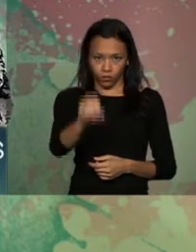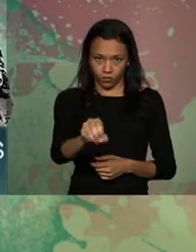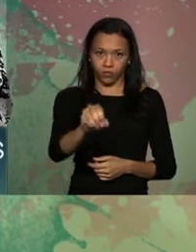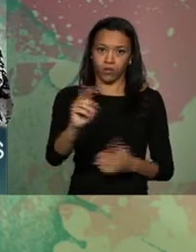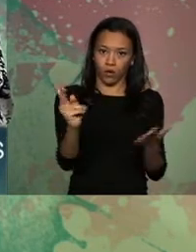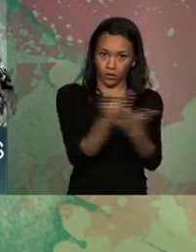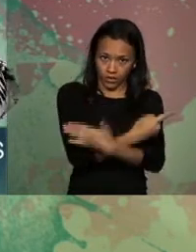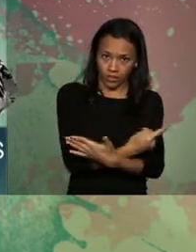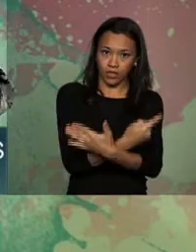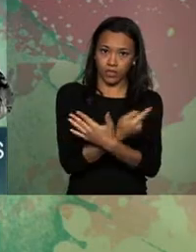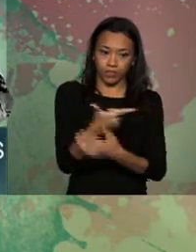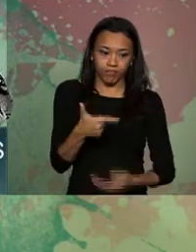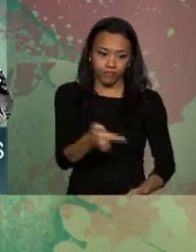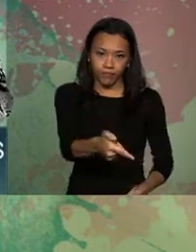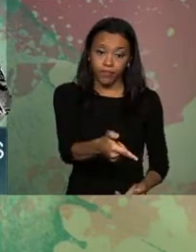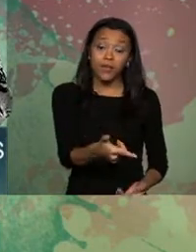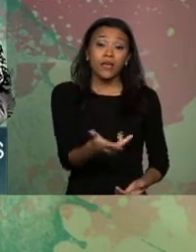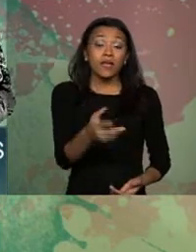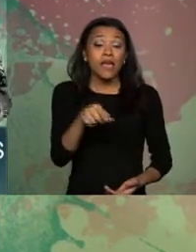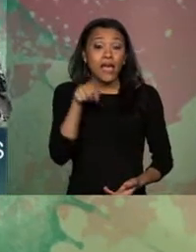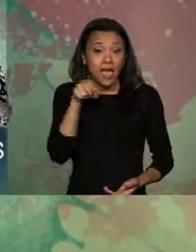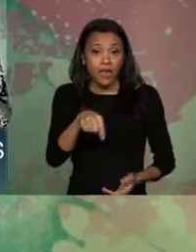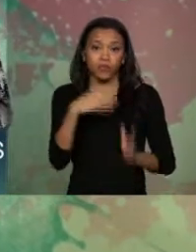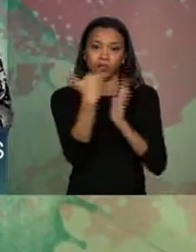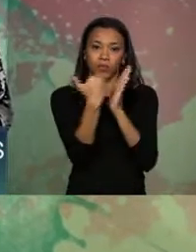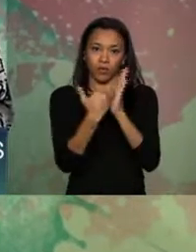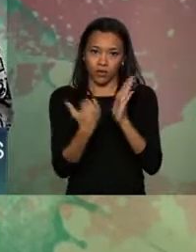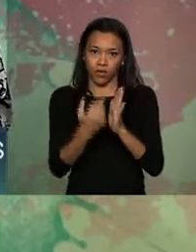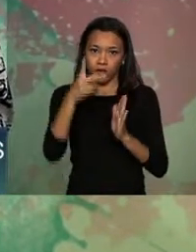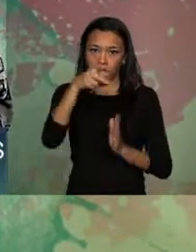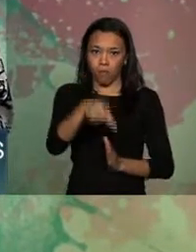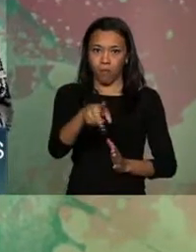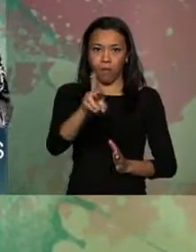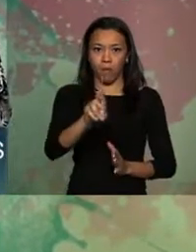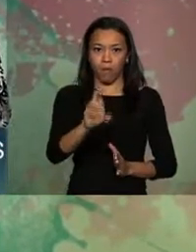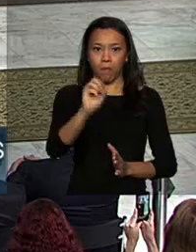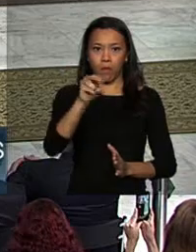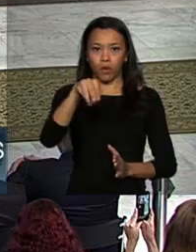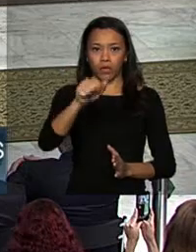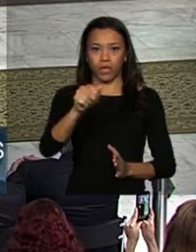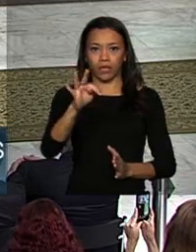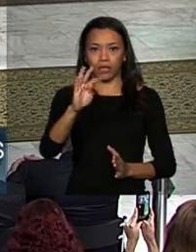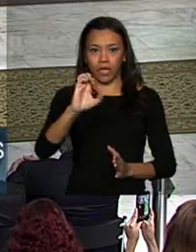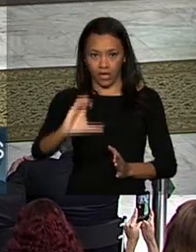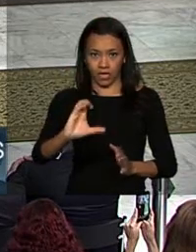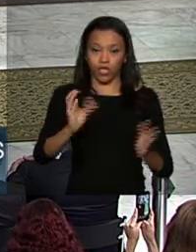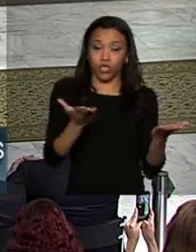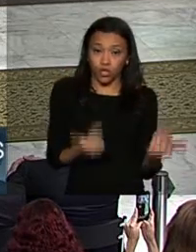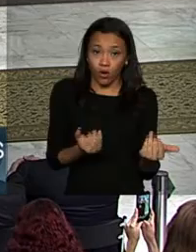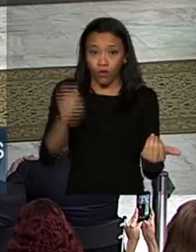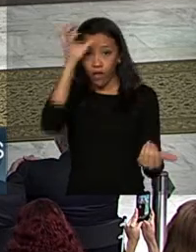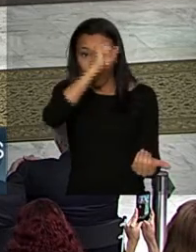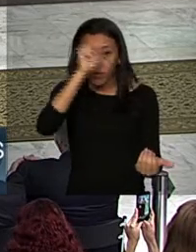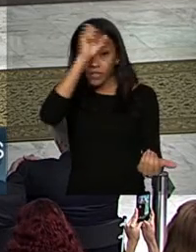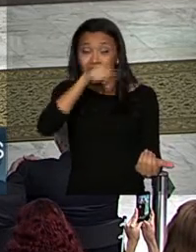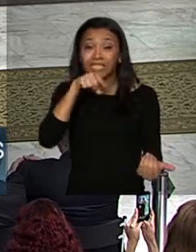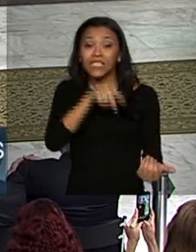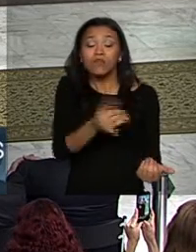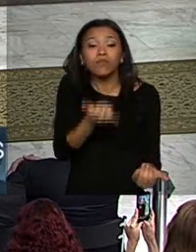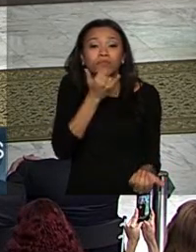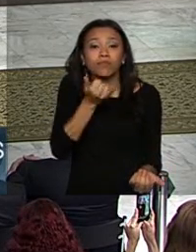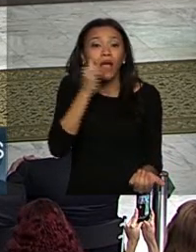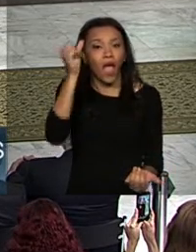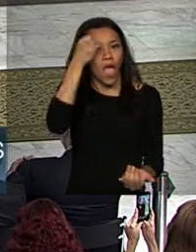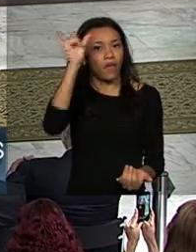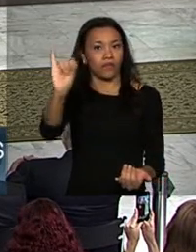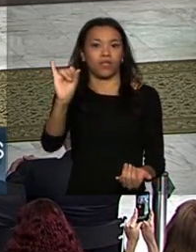acredito que esse programa Pronatec Jovem Aprendiz, ele oferece o caminho da prevenção.